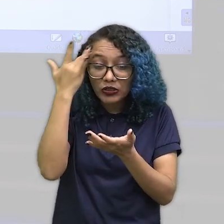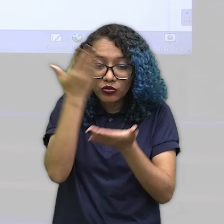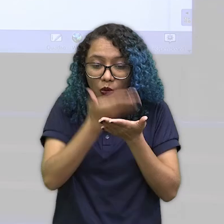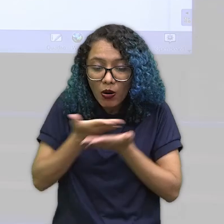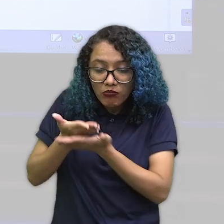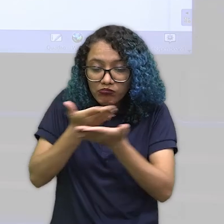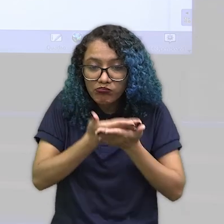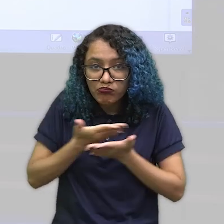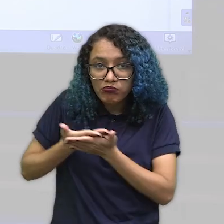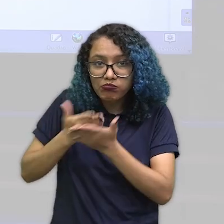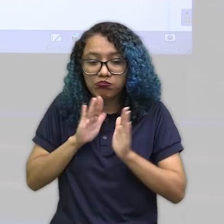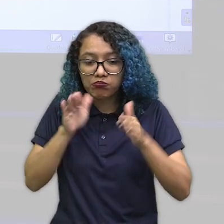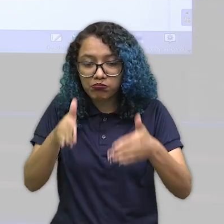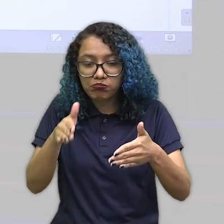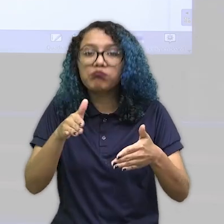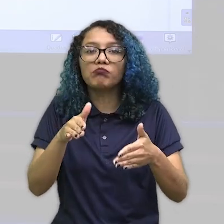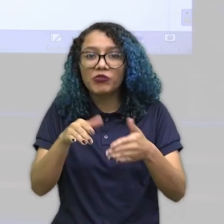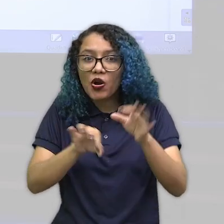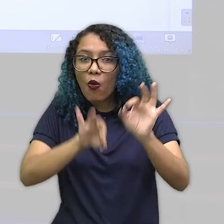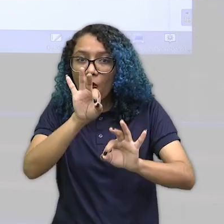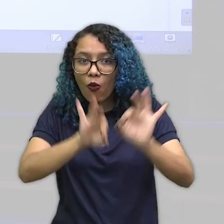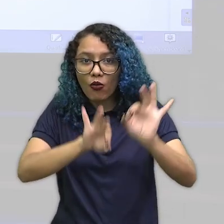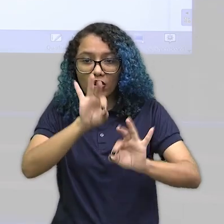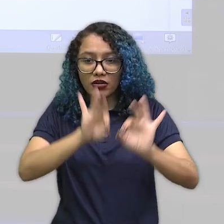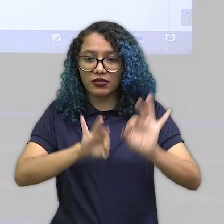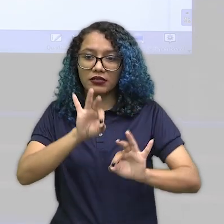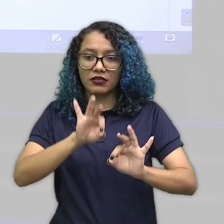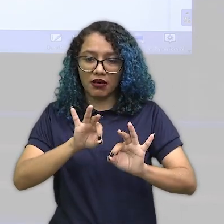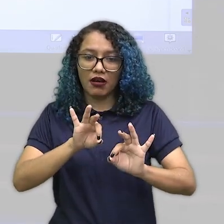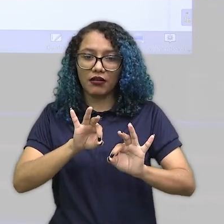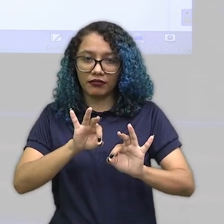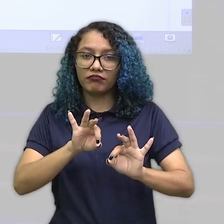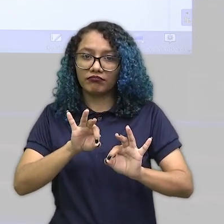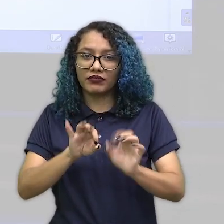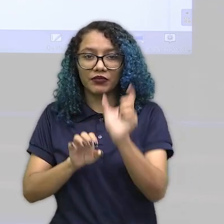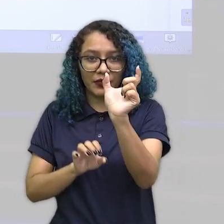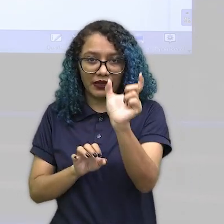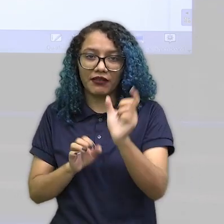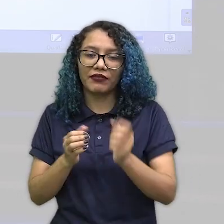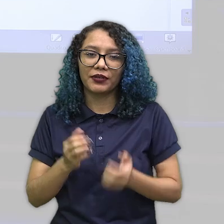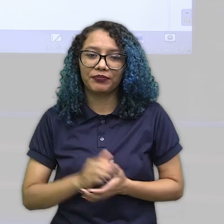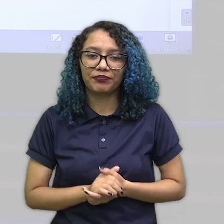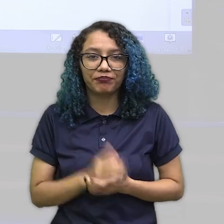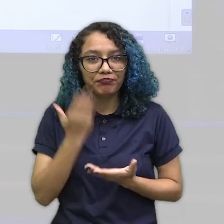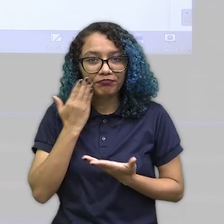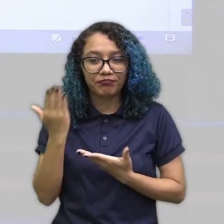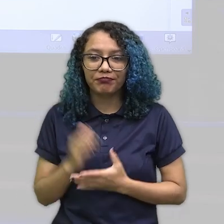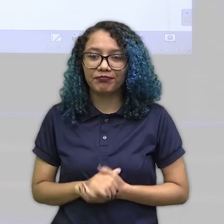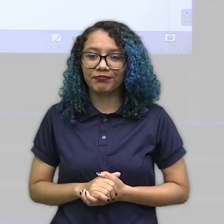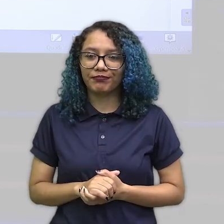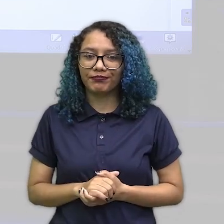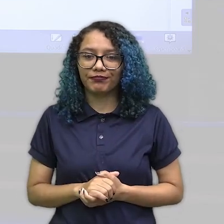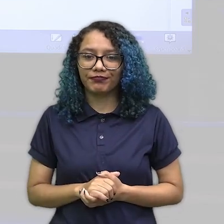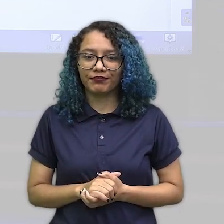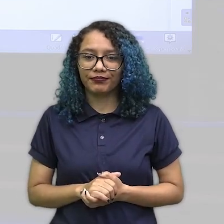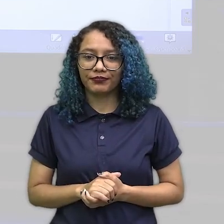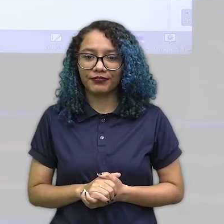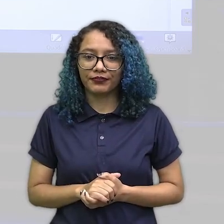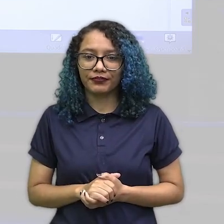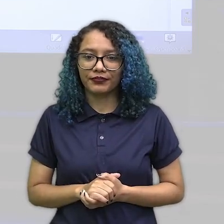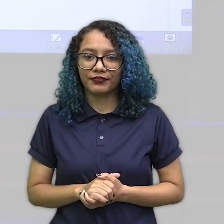principais estudiosos, né, que responsáveis ali por sistematizar, por assim dizer, o